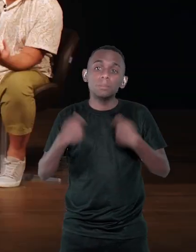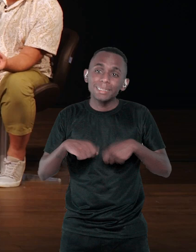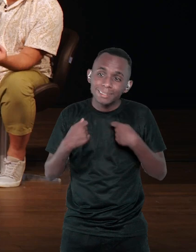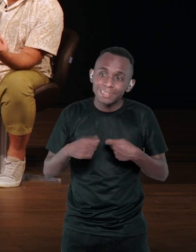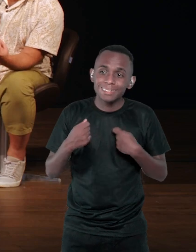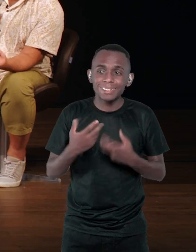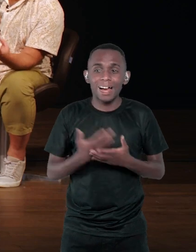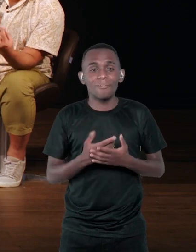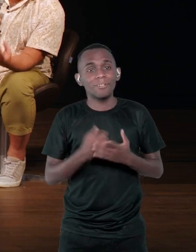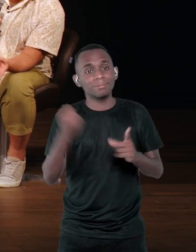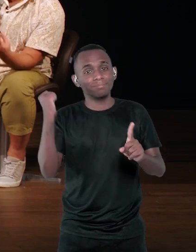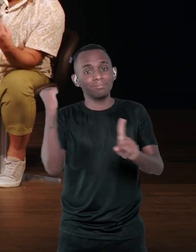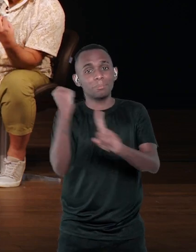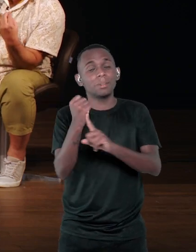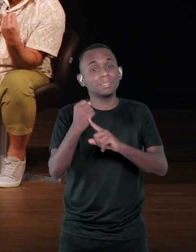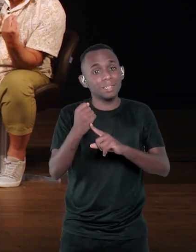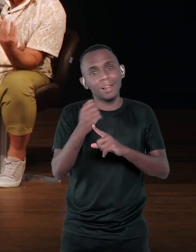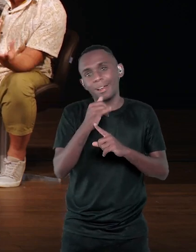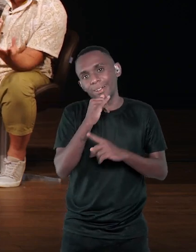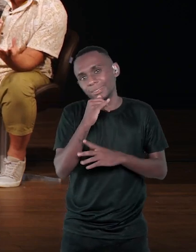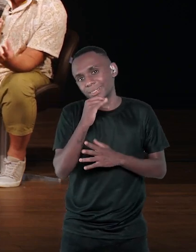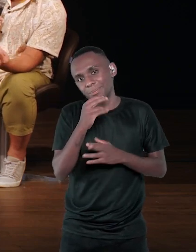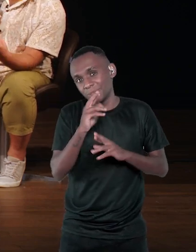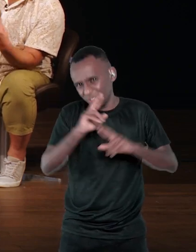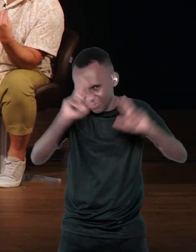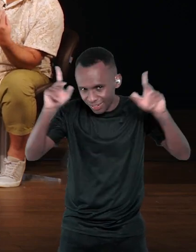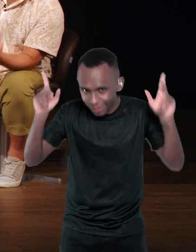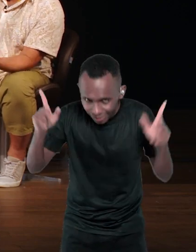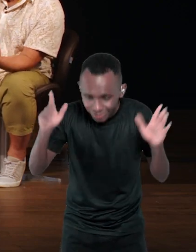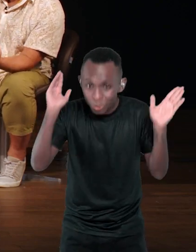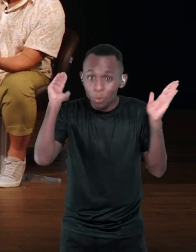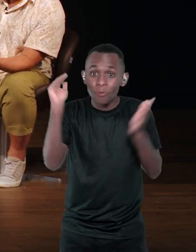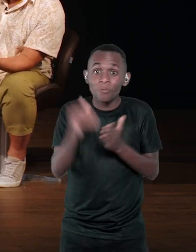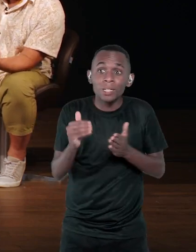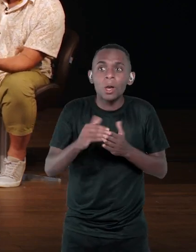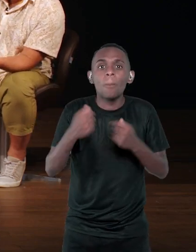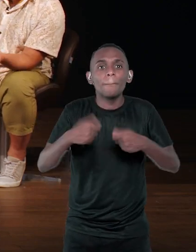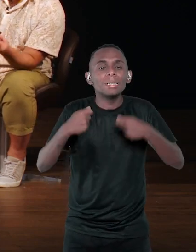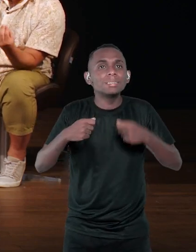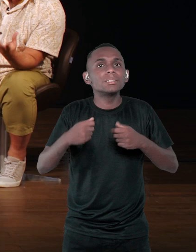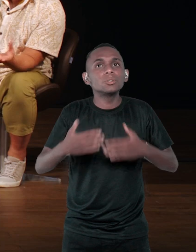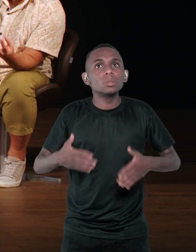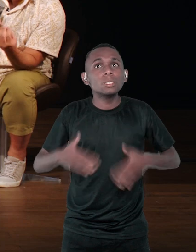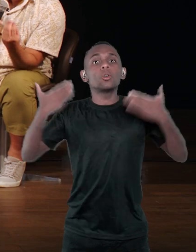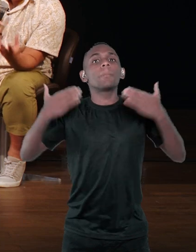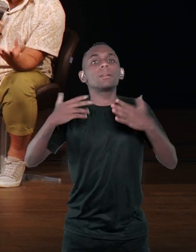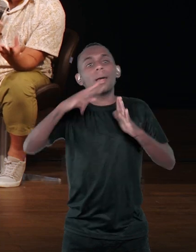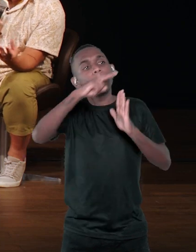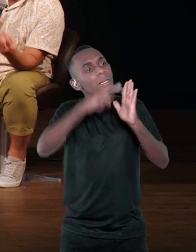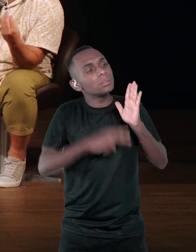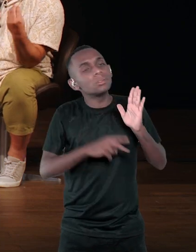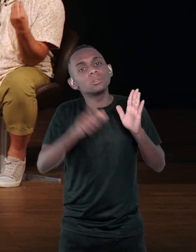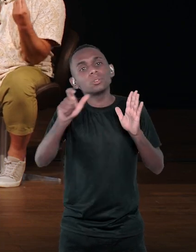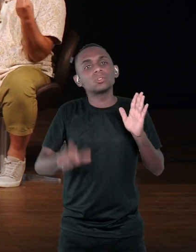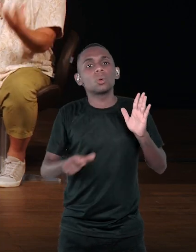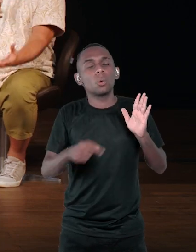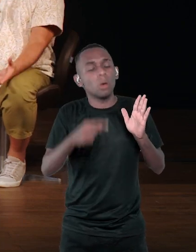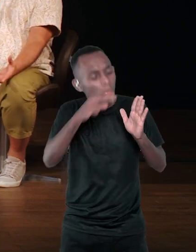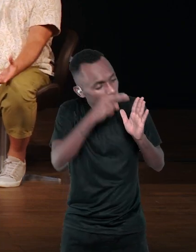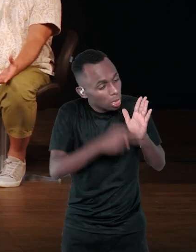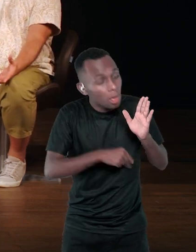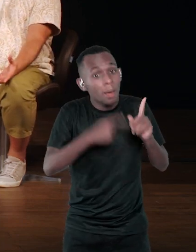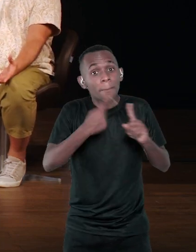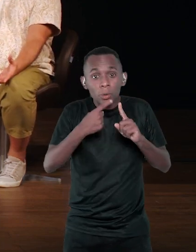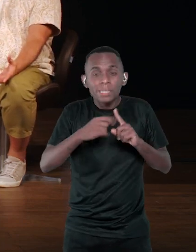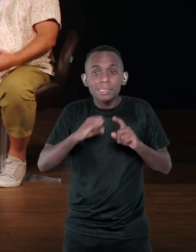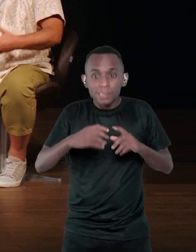um assassinato do Roger Ackroyd. Não são histórias de crime, mas eu falava, eu tenho que surpreender esse leitor, essa leitora, porque eles